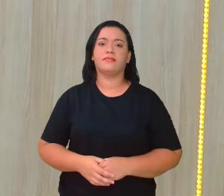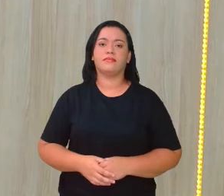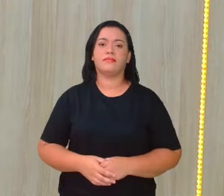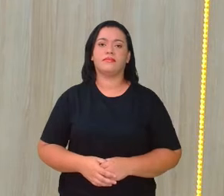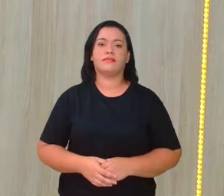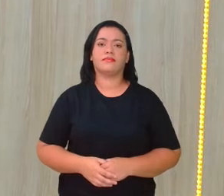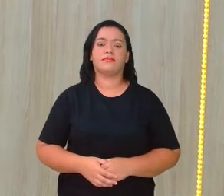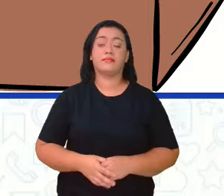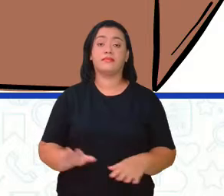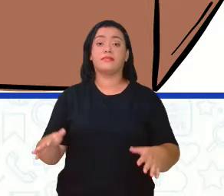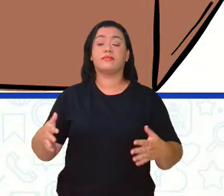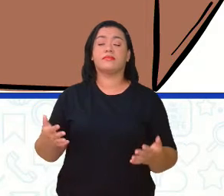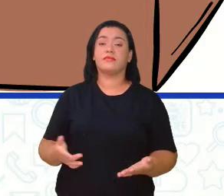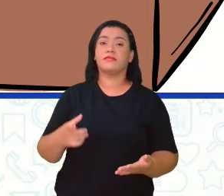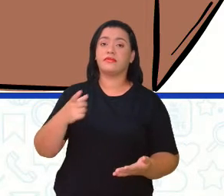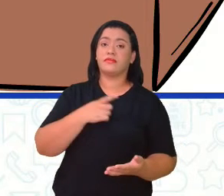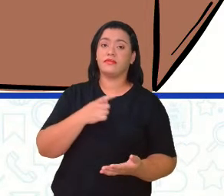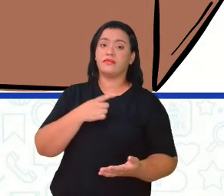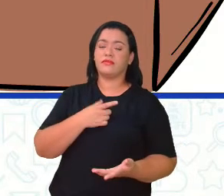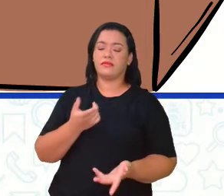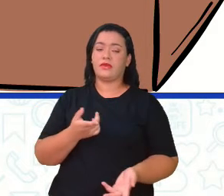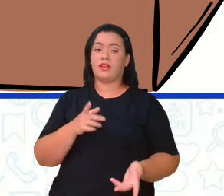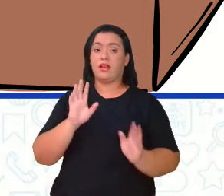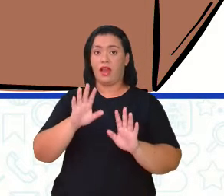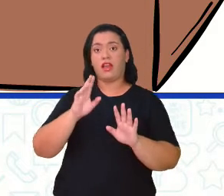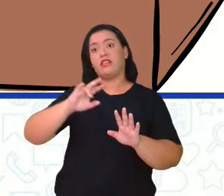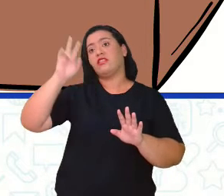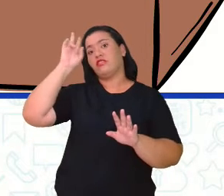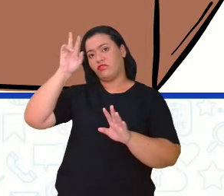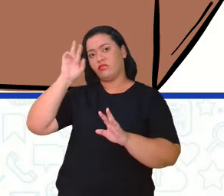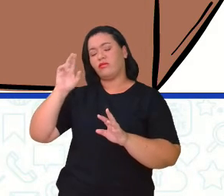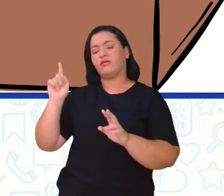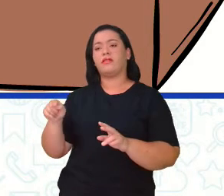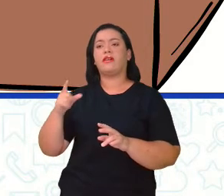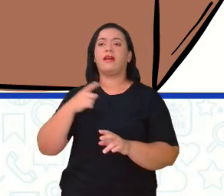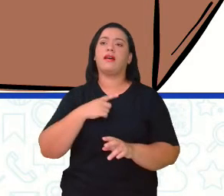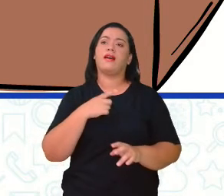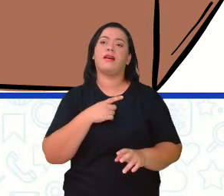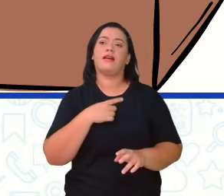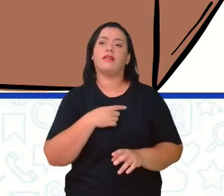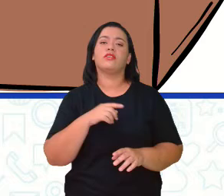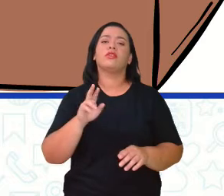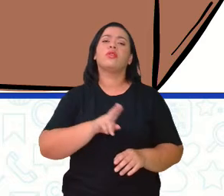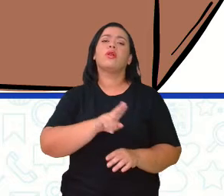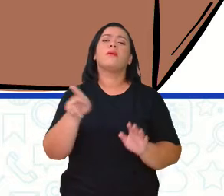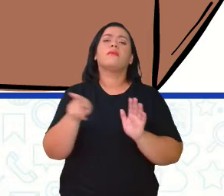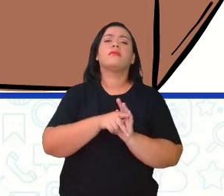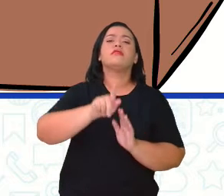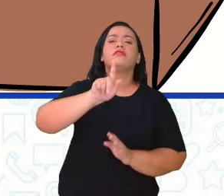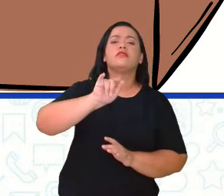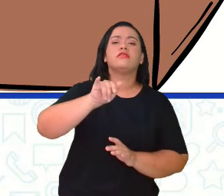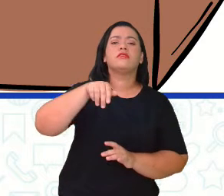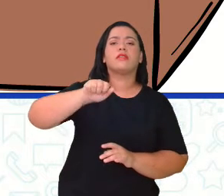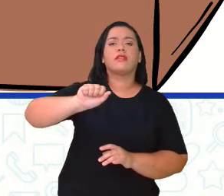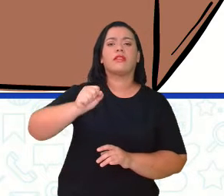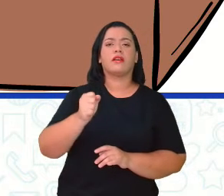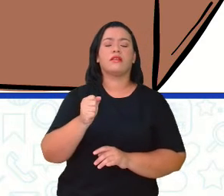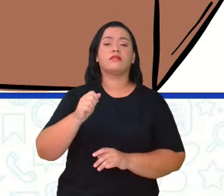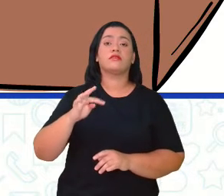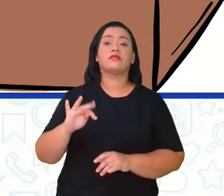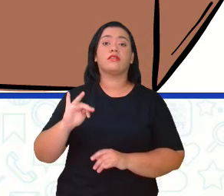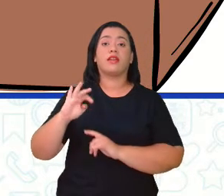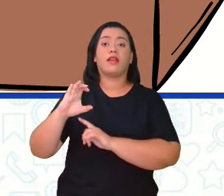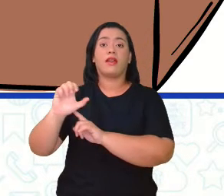para além, né, disso, em relação à história, esse nome, né, a ginástica, assim como outros nomes que a